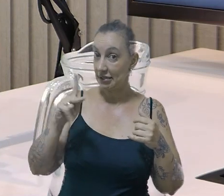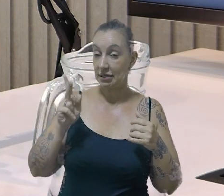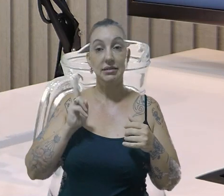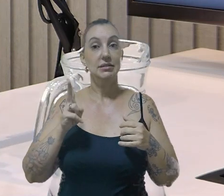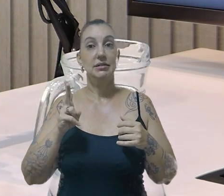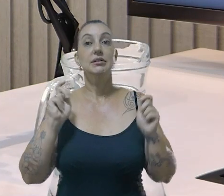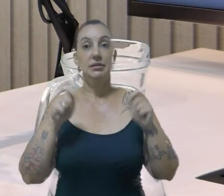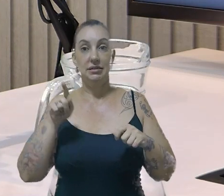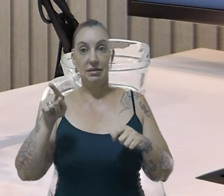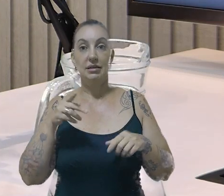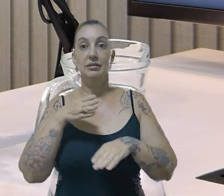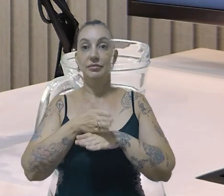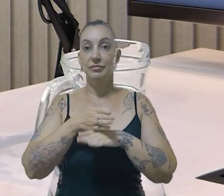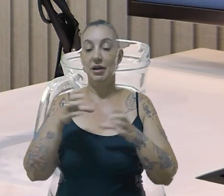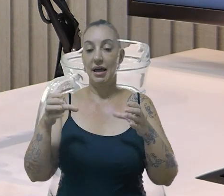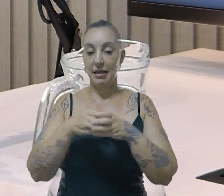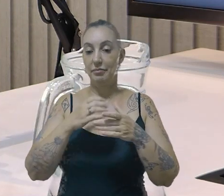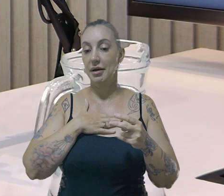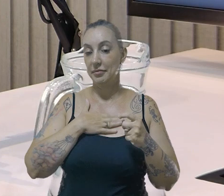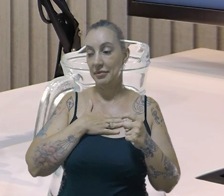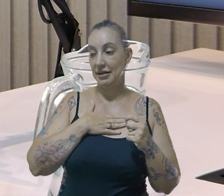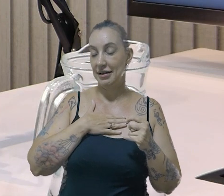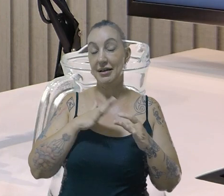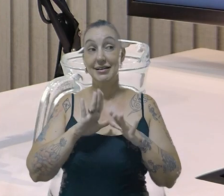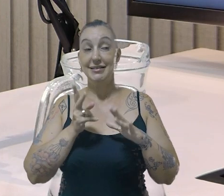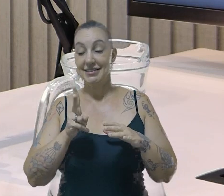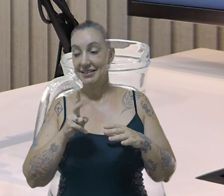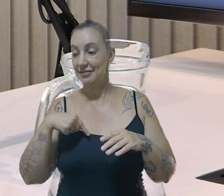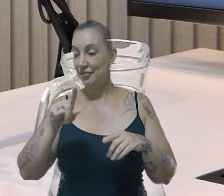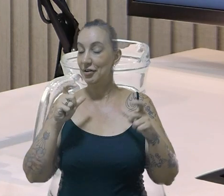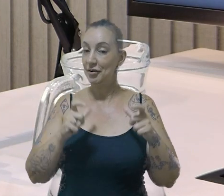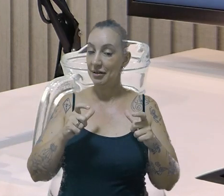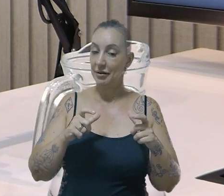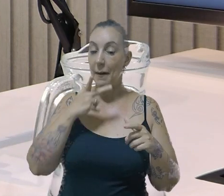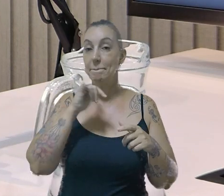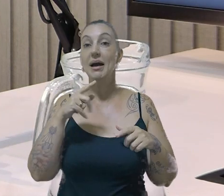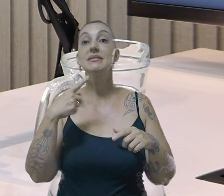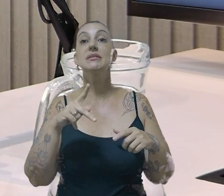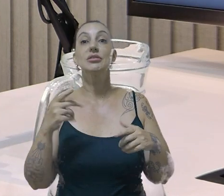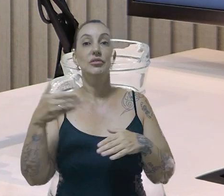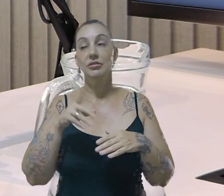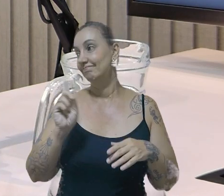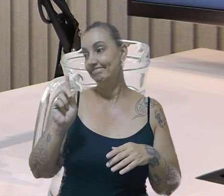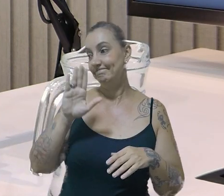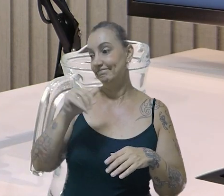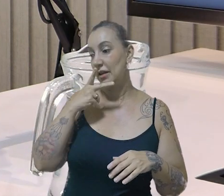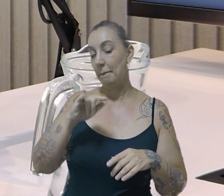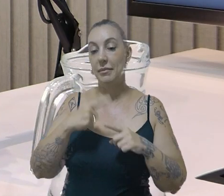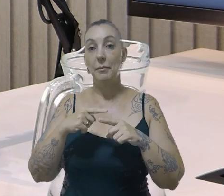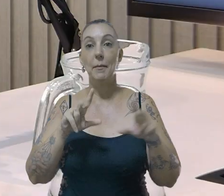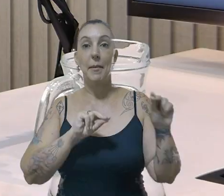rola Ele está incluso na minha equipe só que aí sempre que eu vou nos lugares a pessoa e seu pai não vem eu falei assim não eu não vou trazer ele porque ele fica